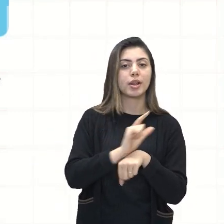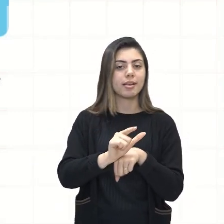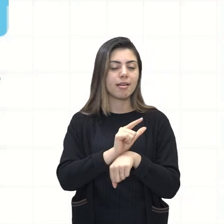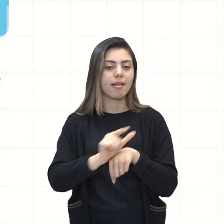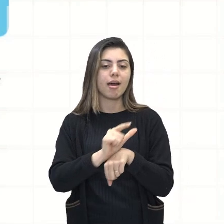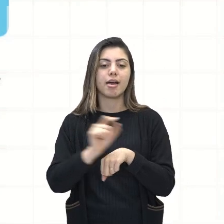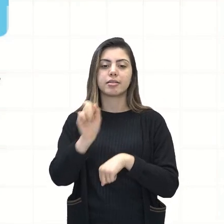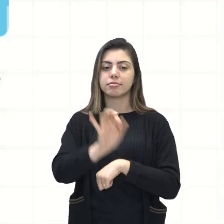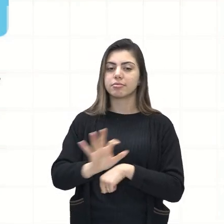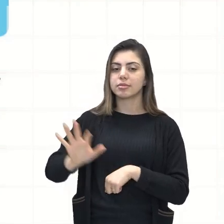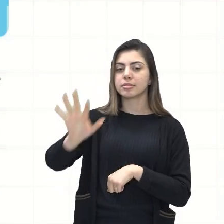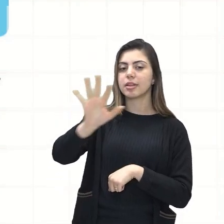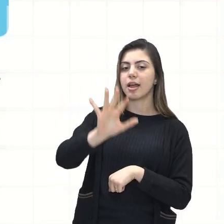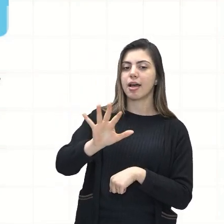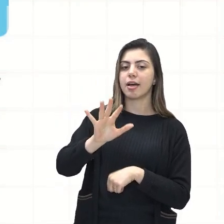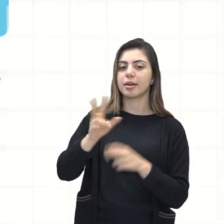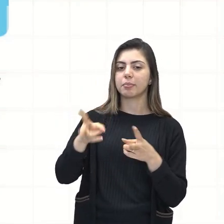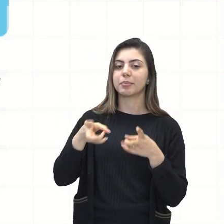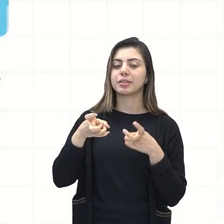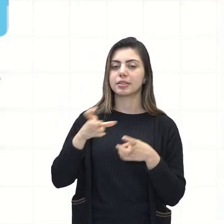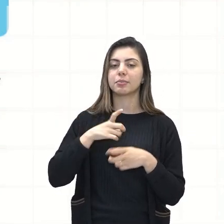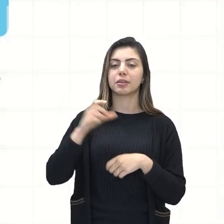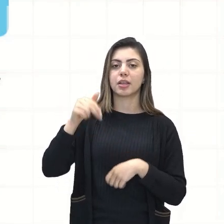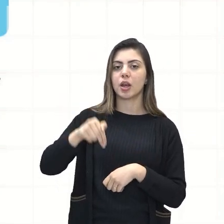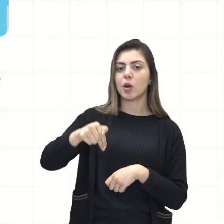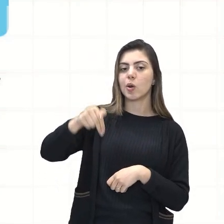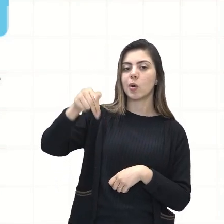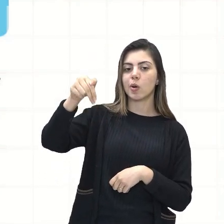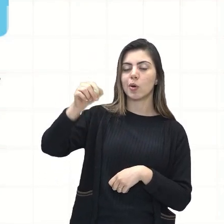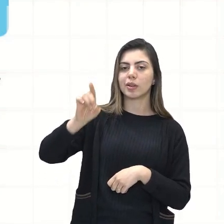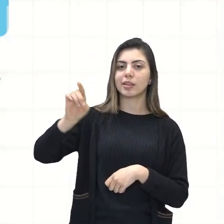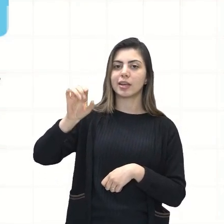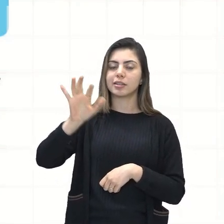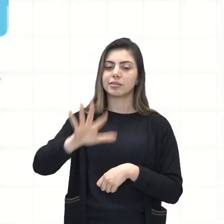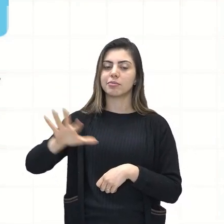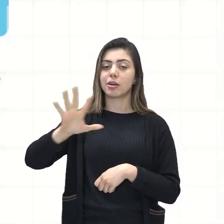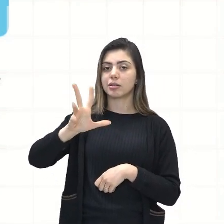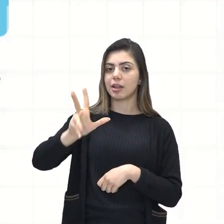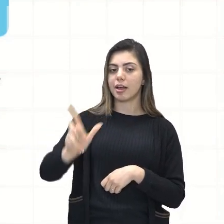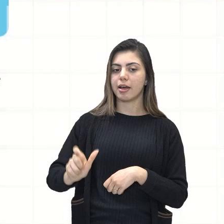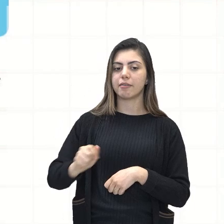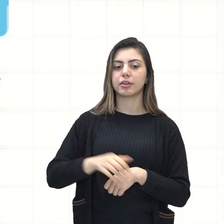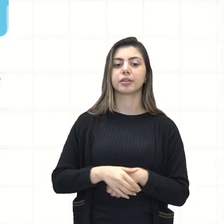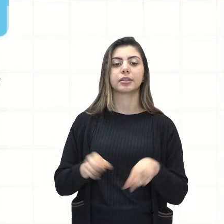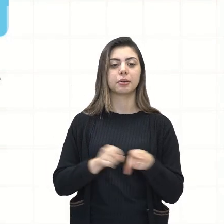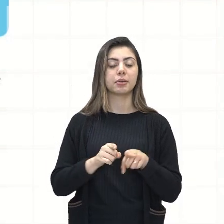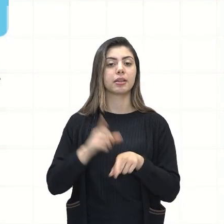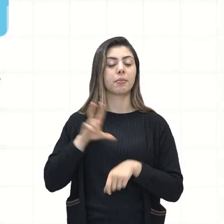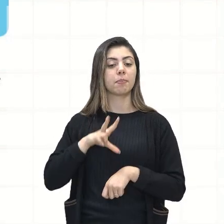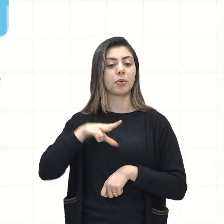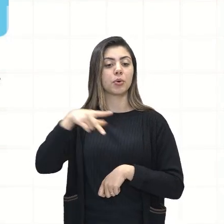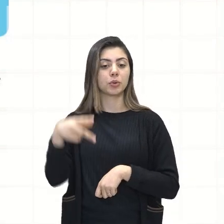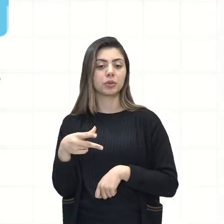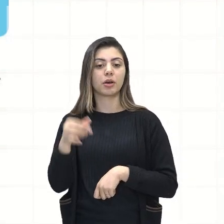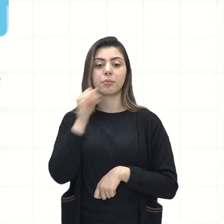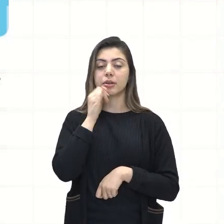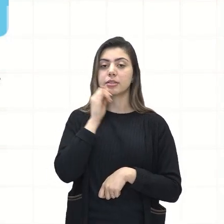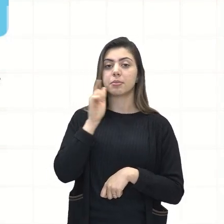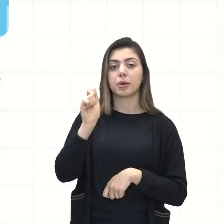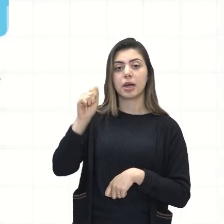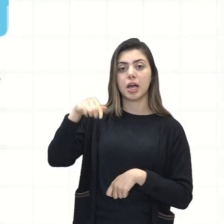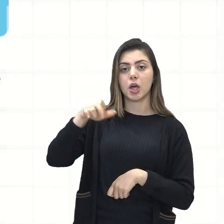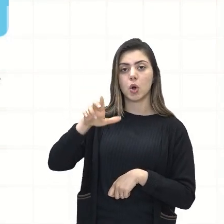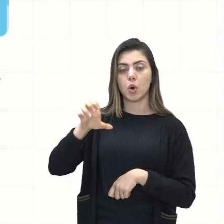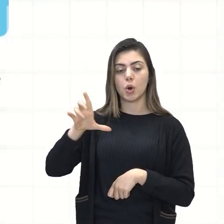região aqui do nordeste do continente africano. Temos também o domínio português, como em Angola aqui, certo?